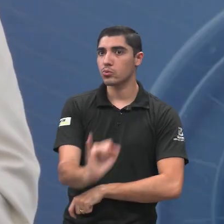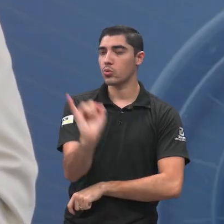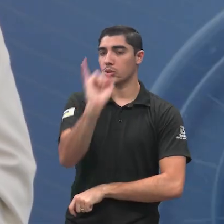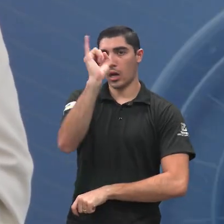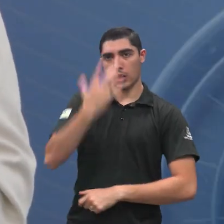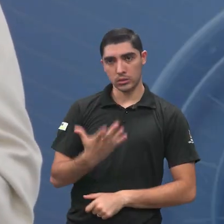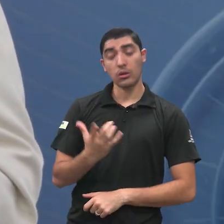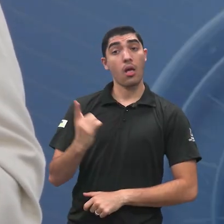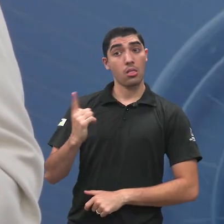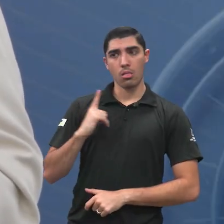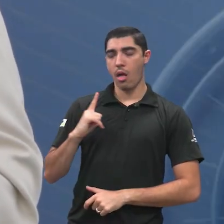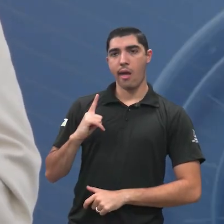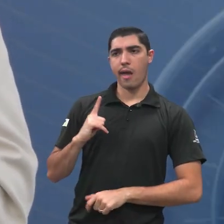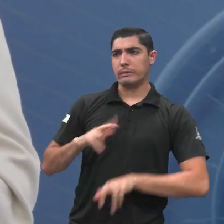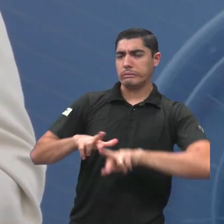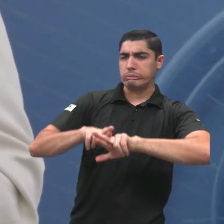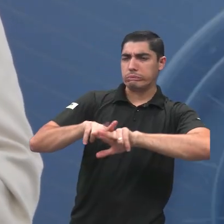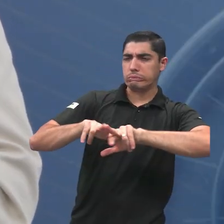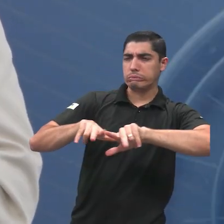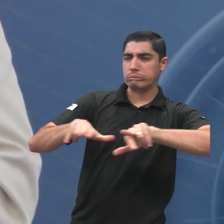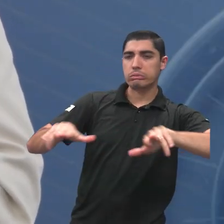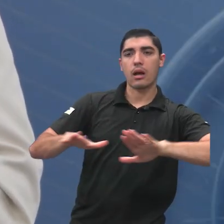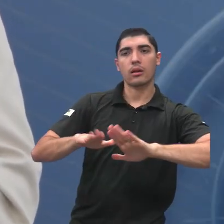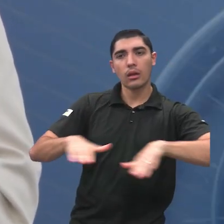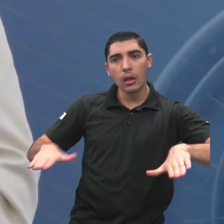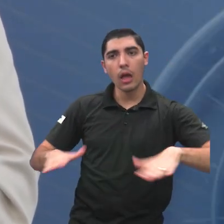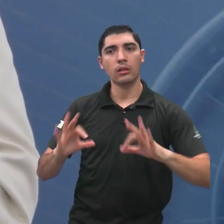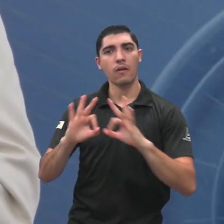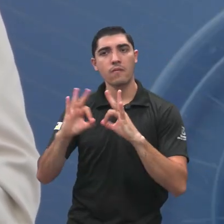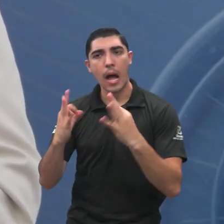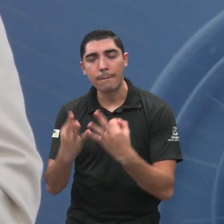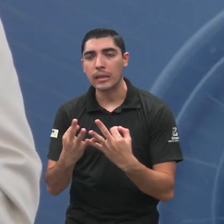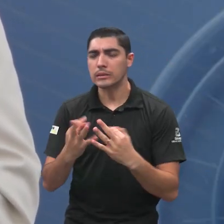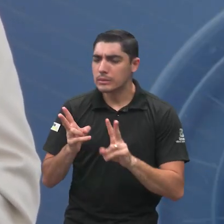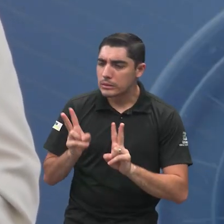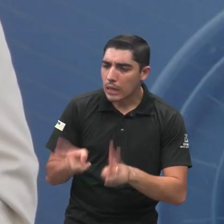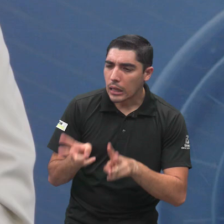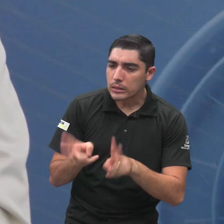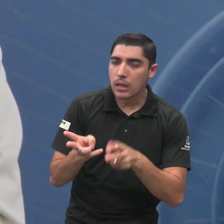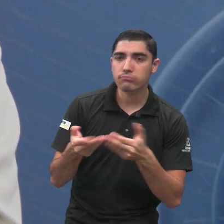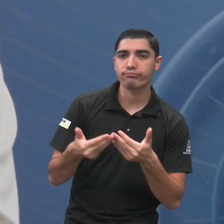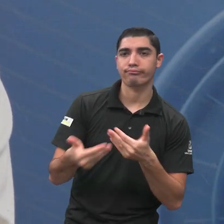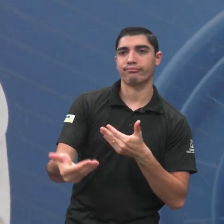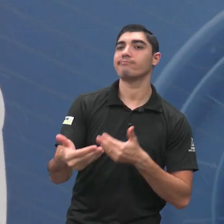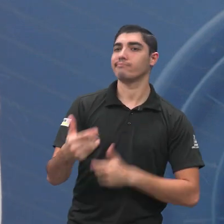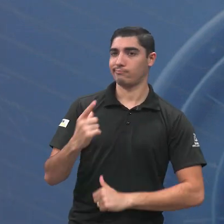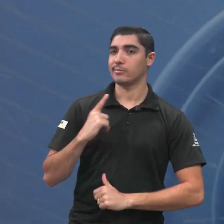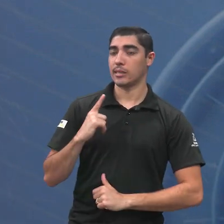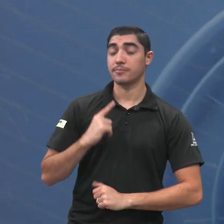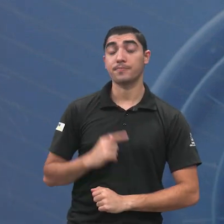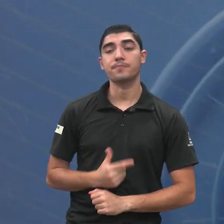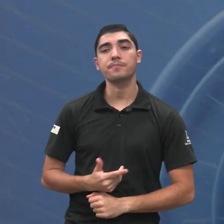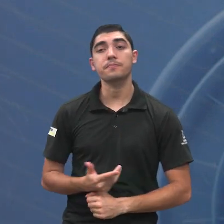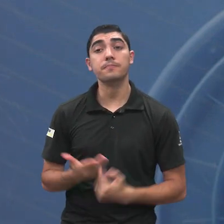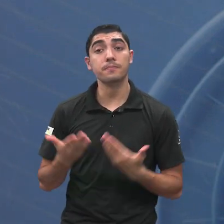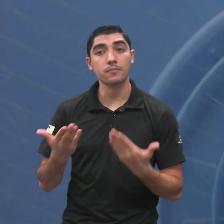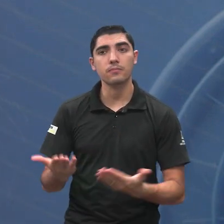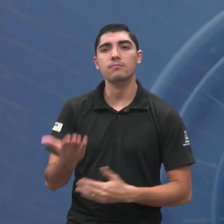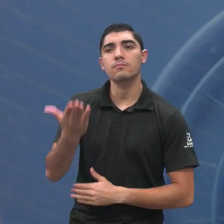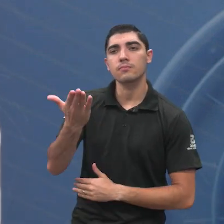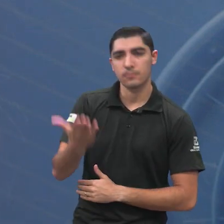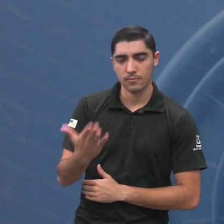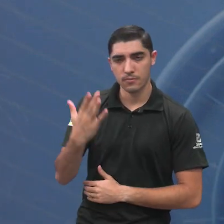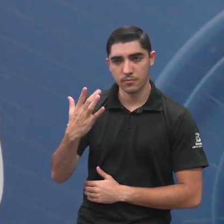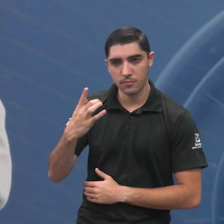atinge centenas e milhares de crianças todos os anos. Então, Jennifer, essa